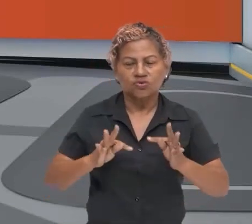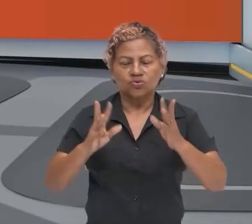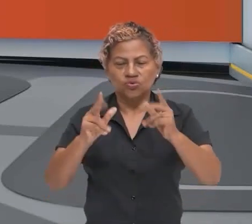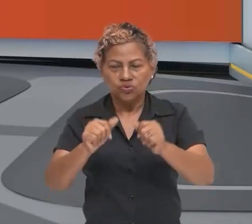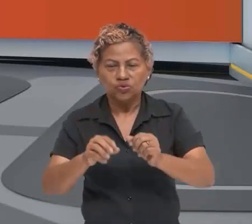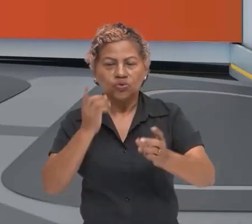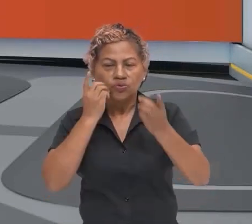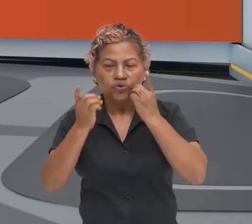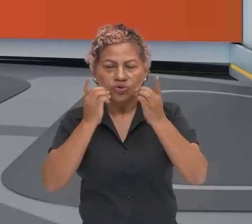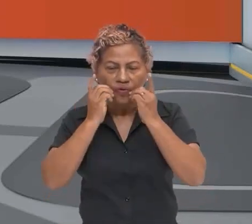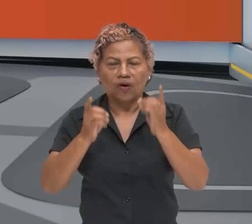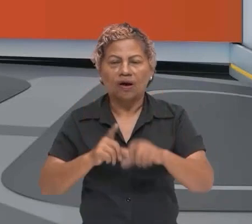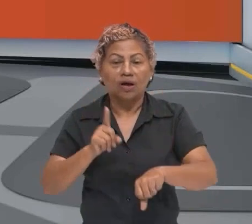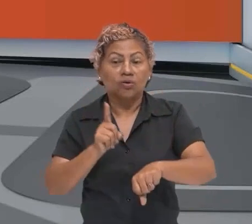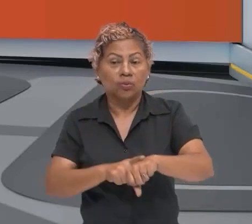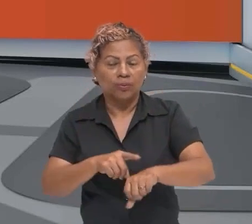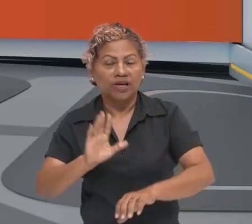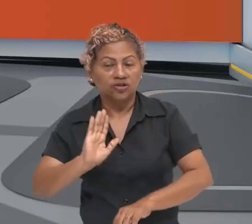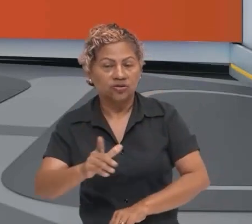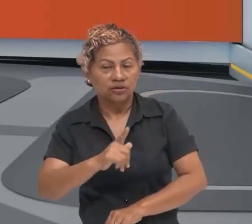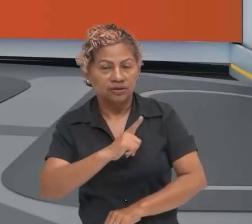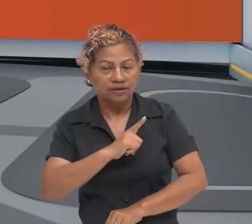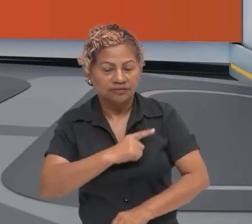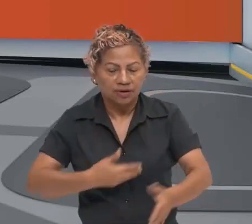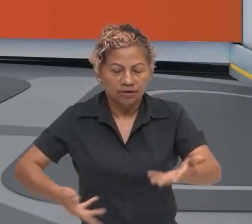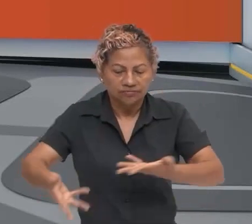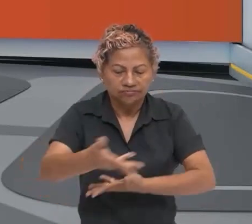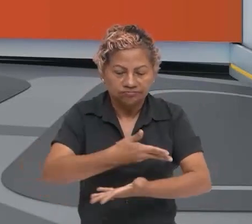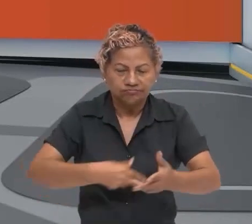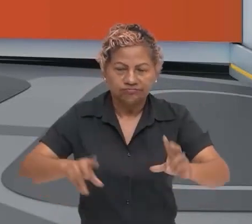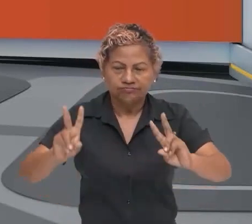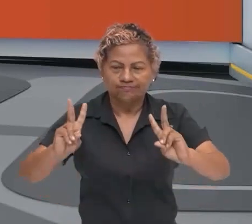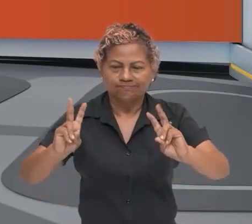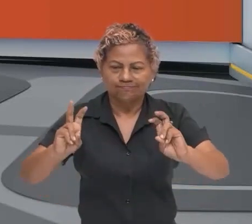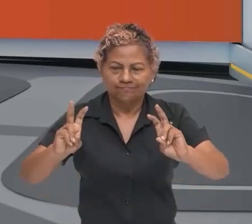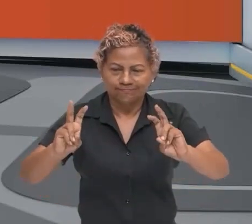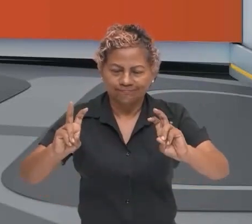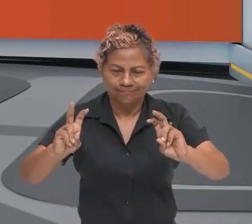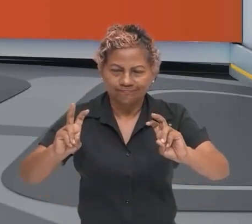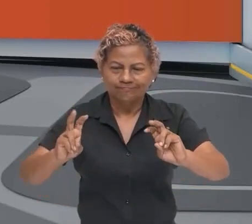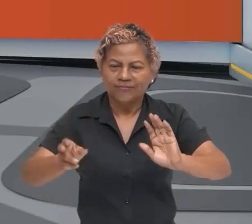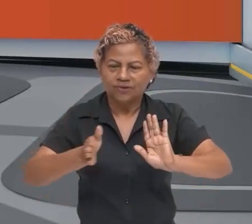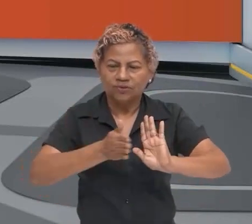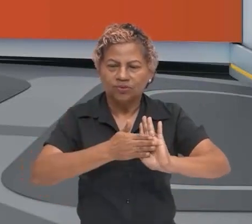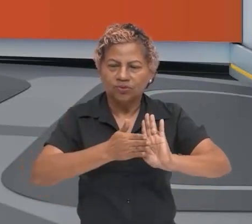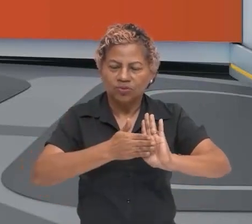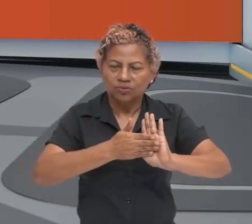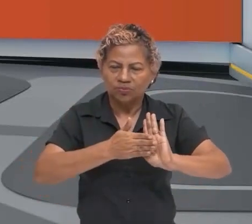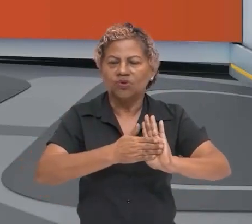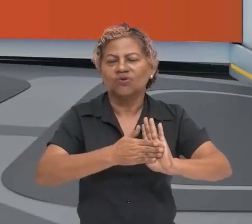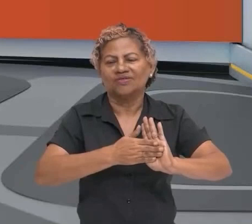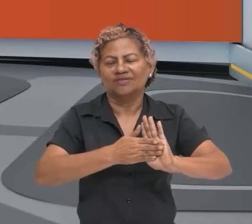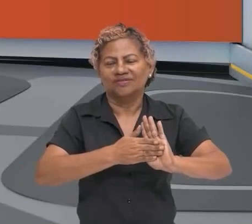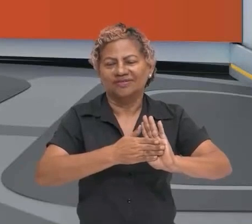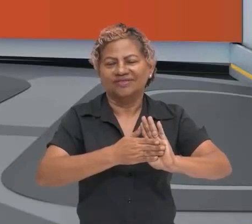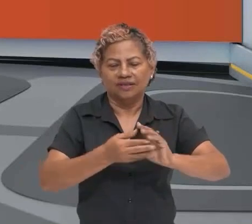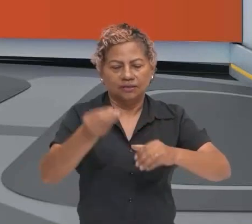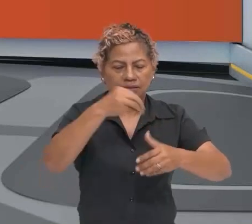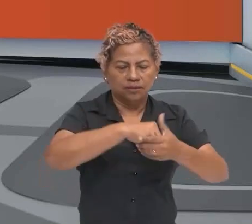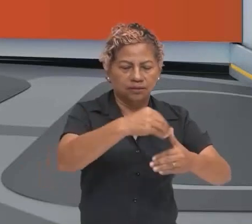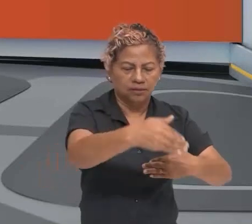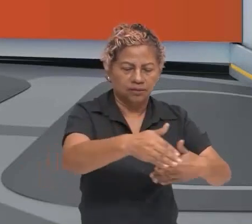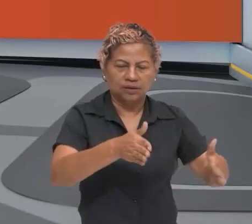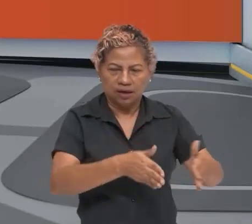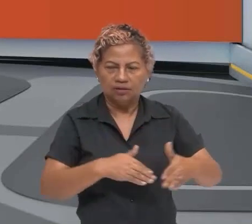vai acontecer a partir do momento de um tema, de uma proposta que é feita em sala de aula e vai